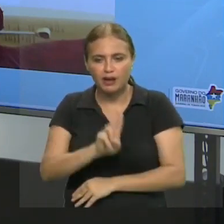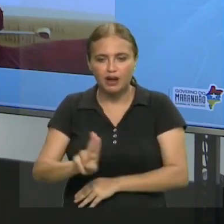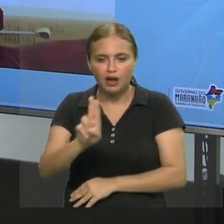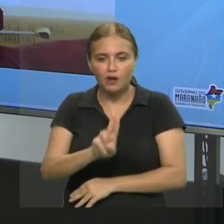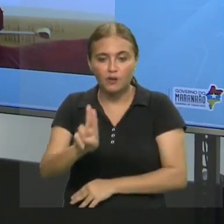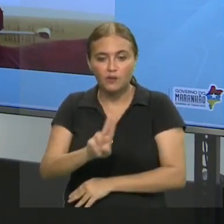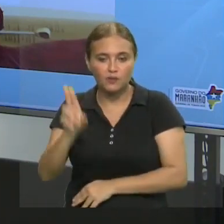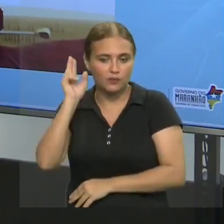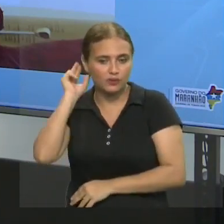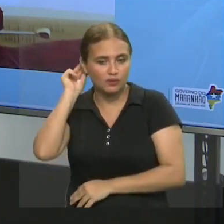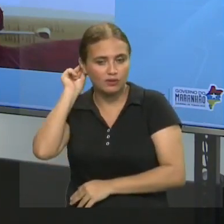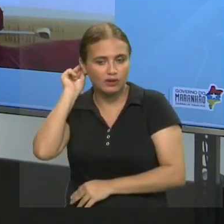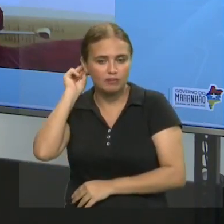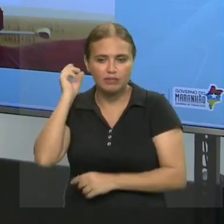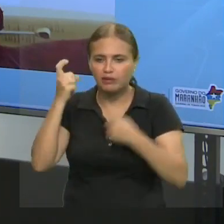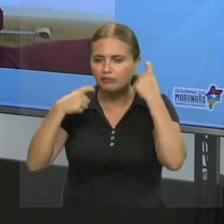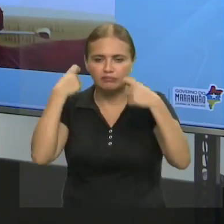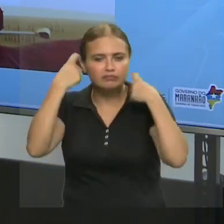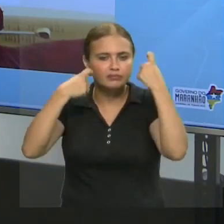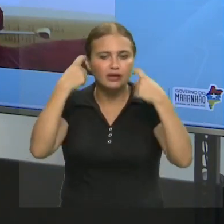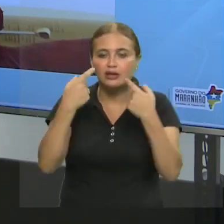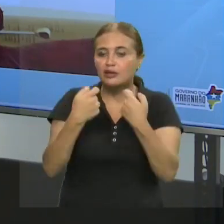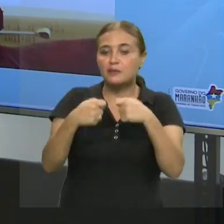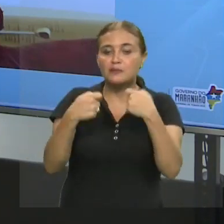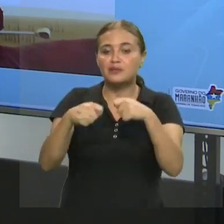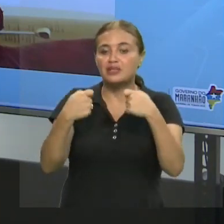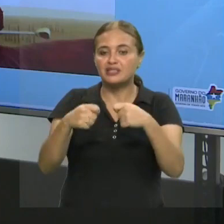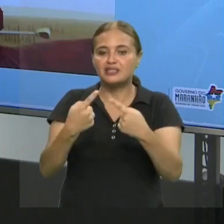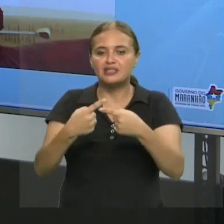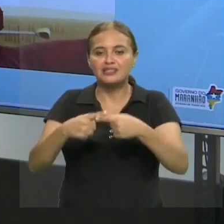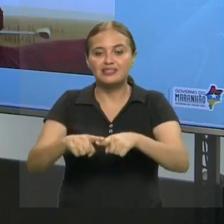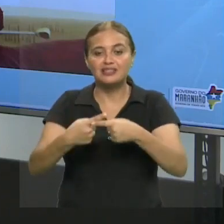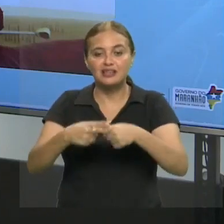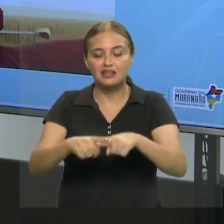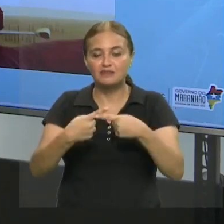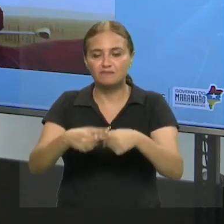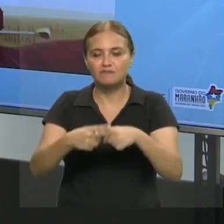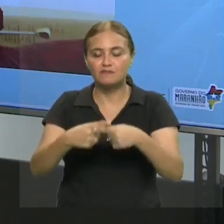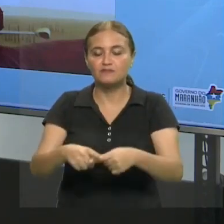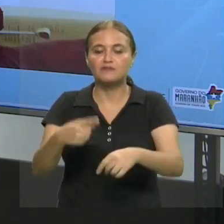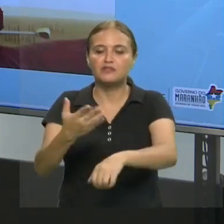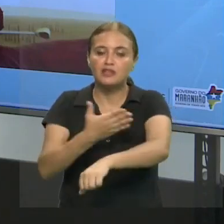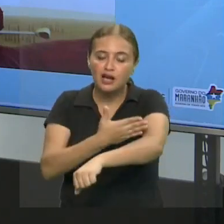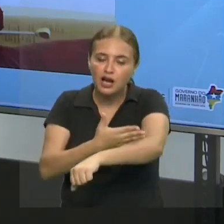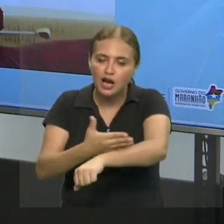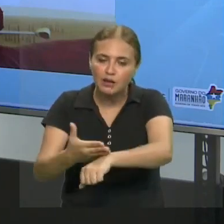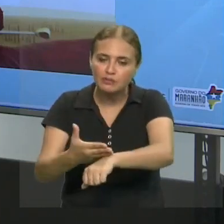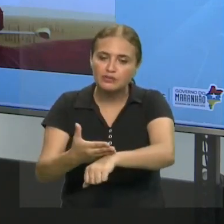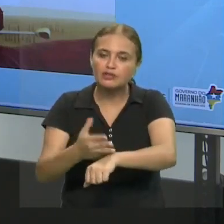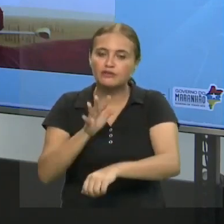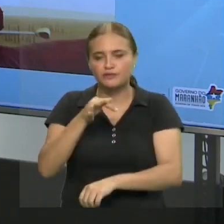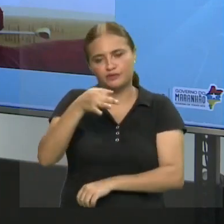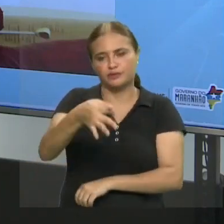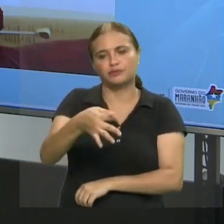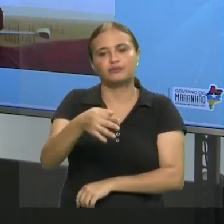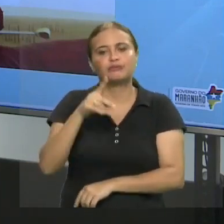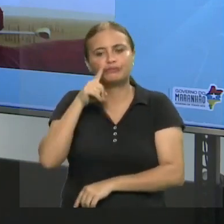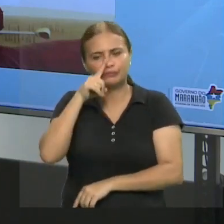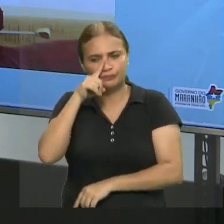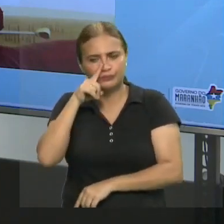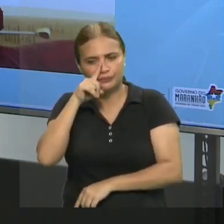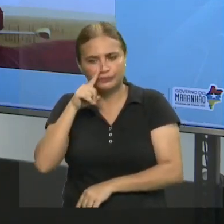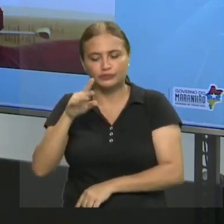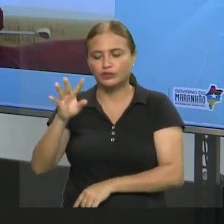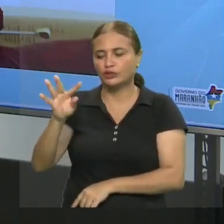tem que continuar fazendo o que ela está fazendo. Então, a gente tem certos hábitos que depois podem se tornar